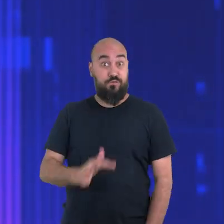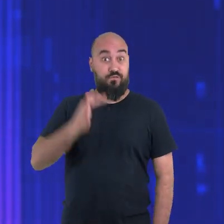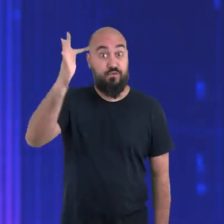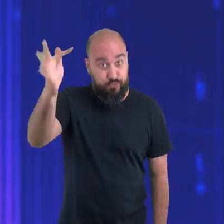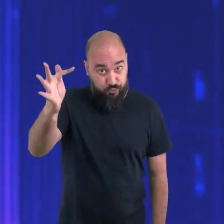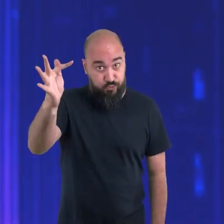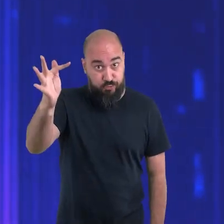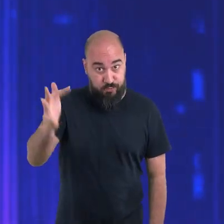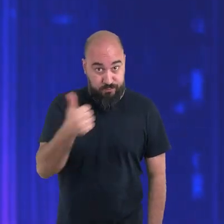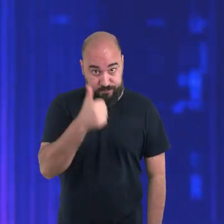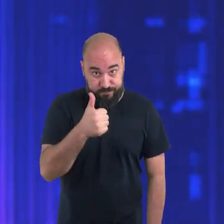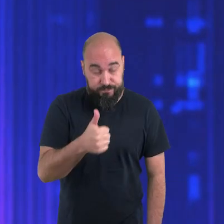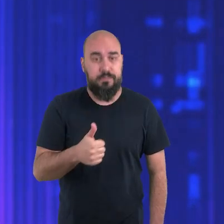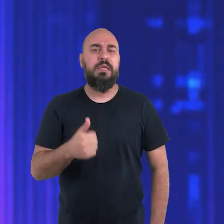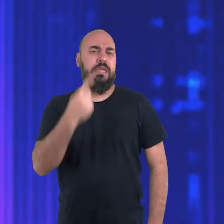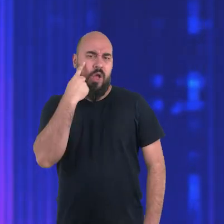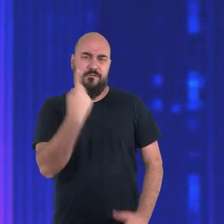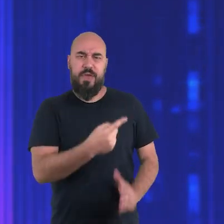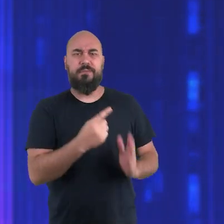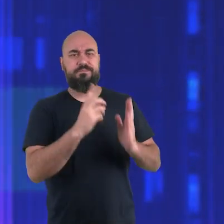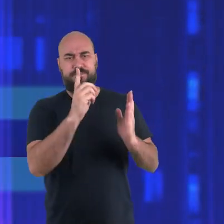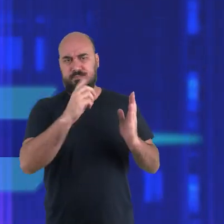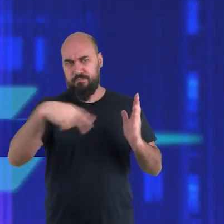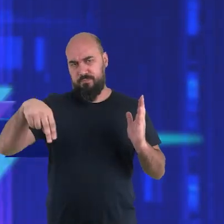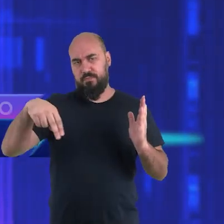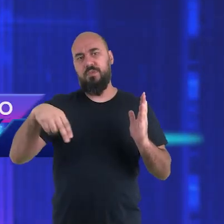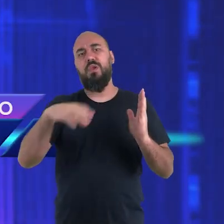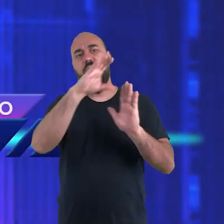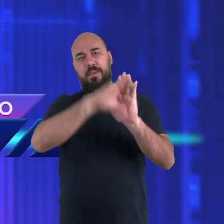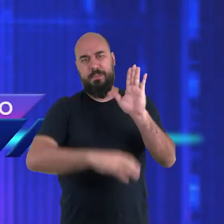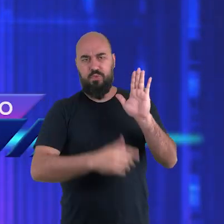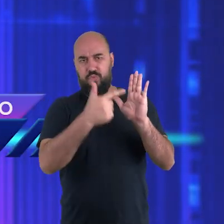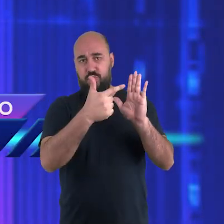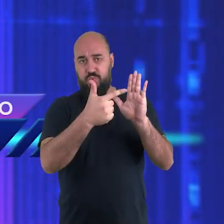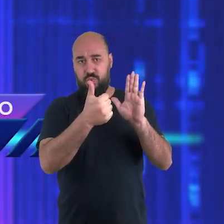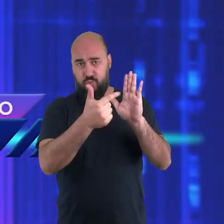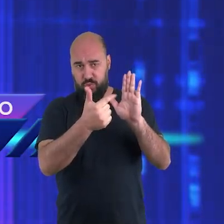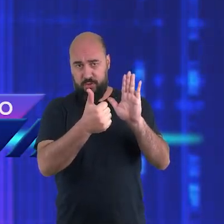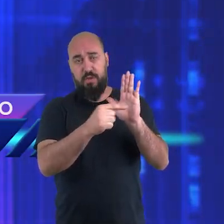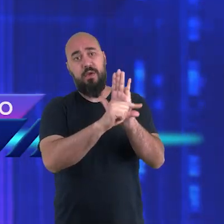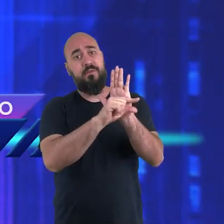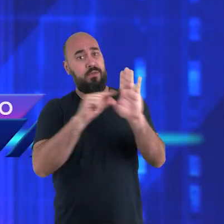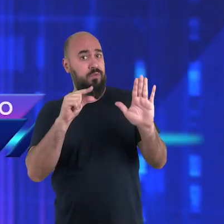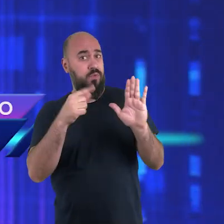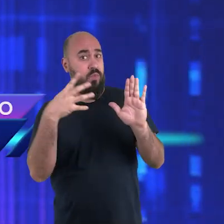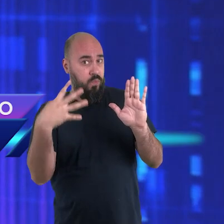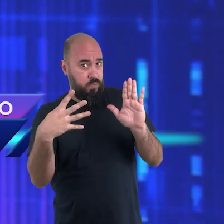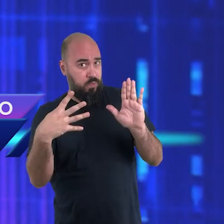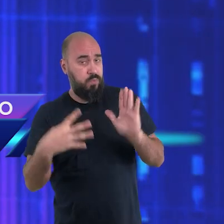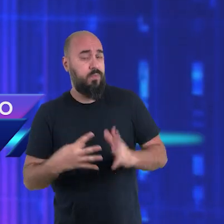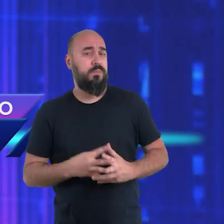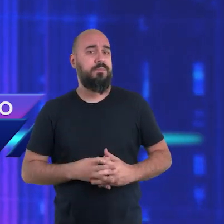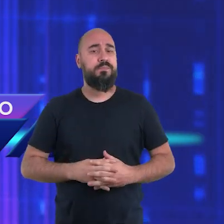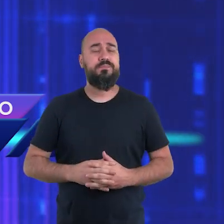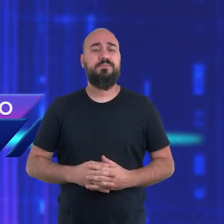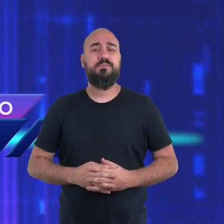olhar Daniel capítulo 12, versículo 4, vamos a Daniel capítulo 12, versículo